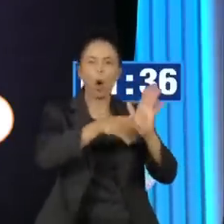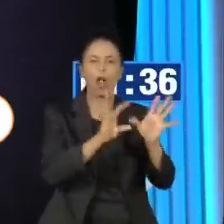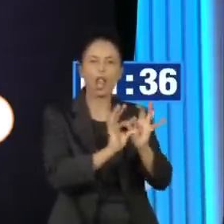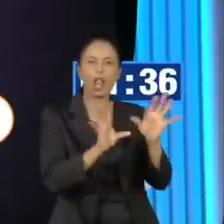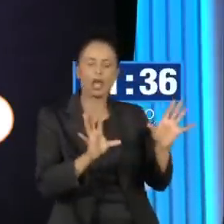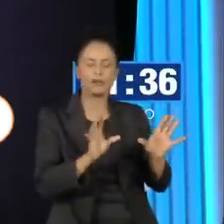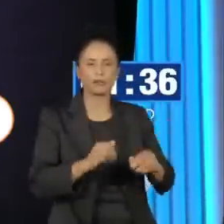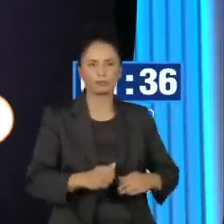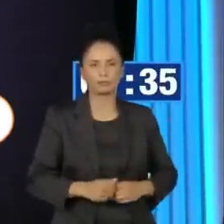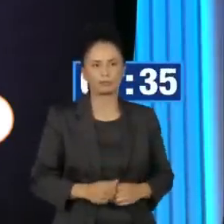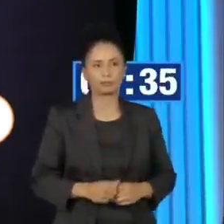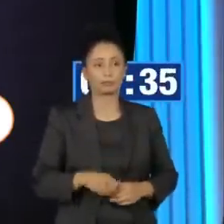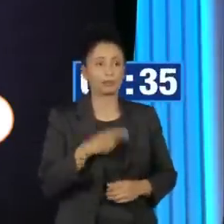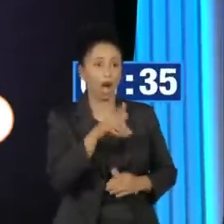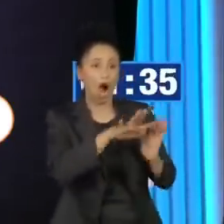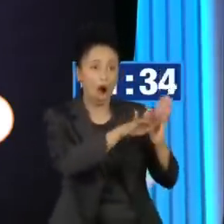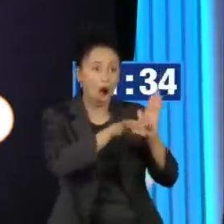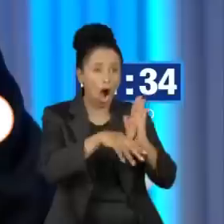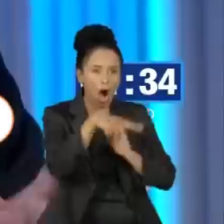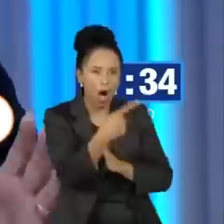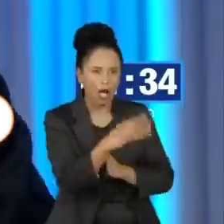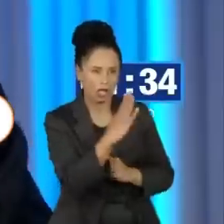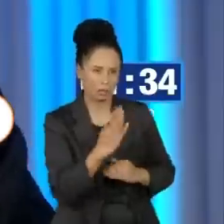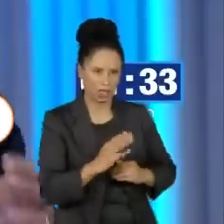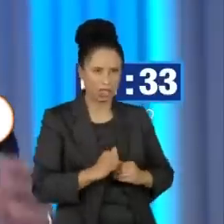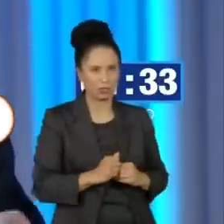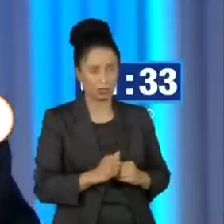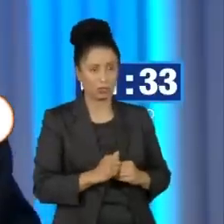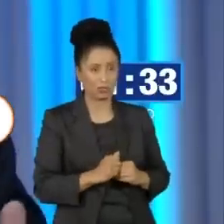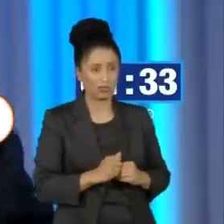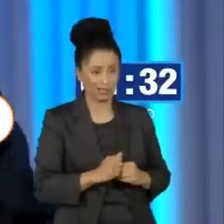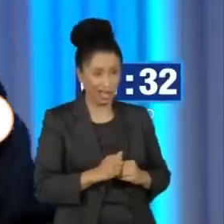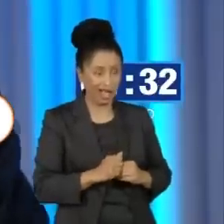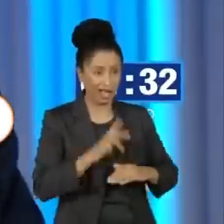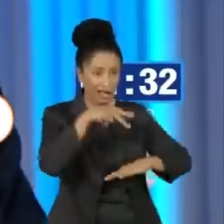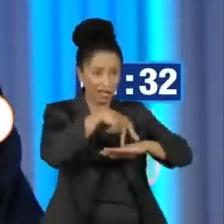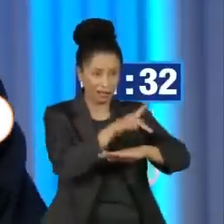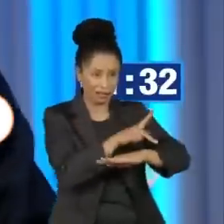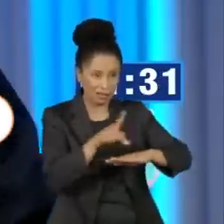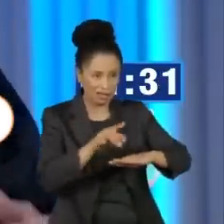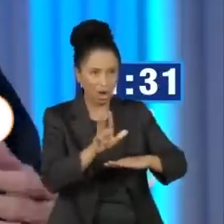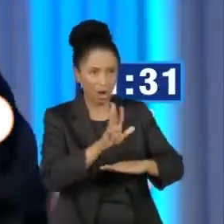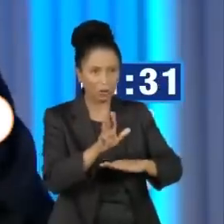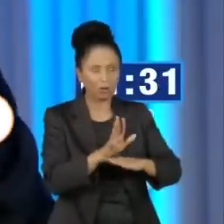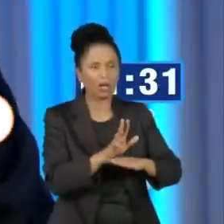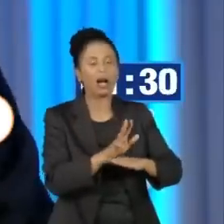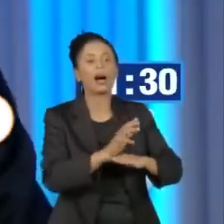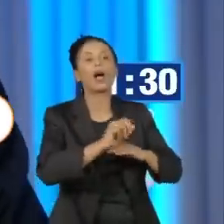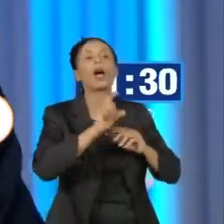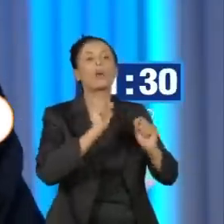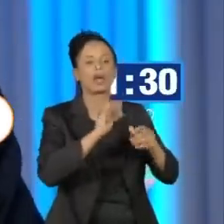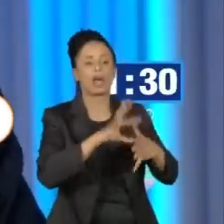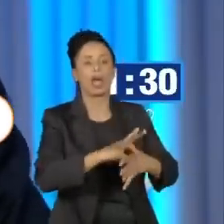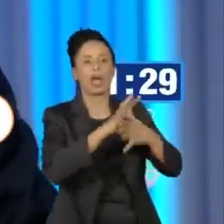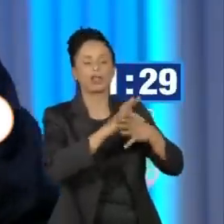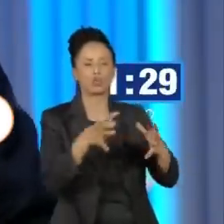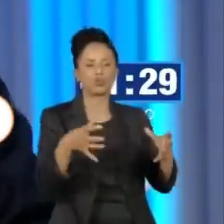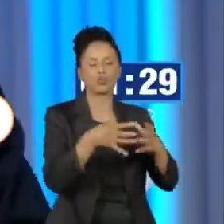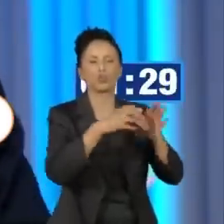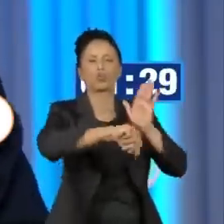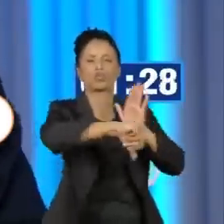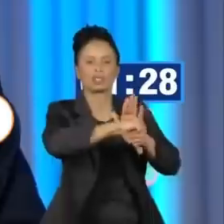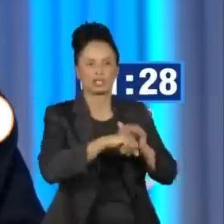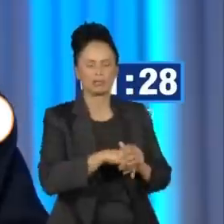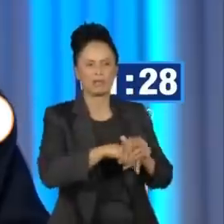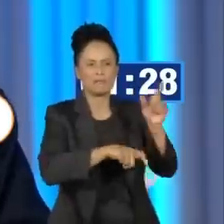seja @leira imperava em nosso país o governo Lula foi o chefe de uma grande quadrilha dezena de delatores